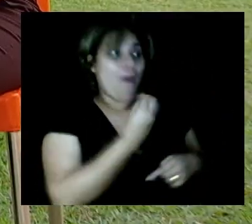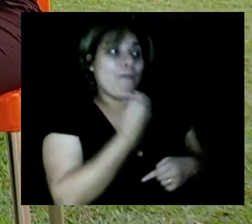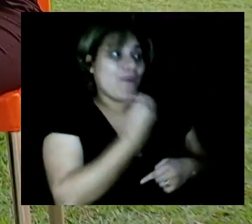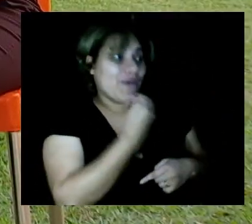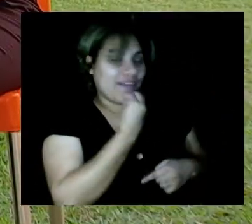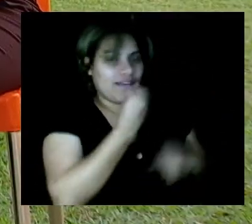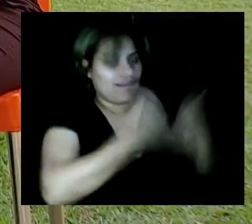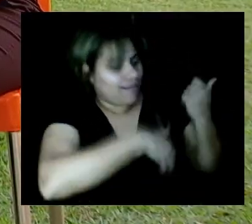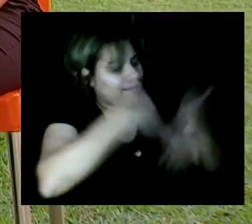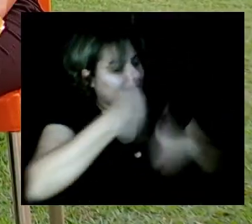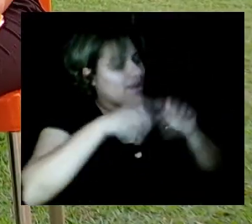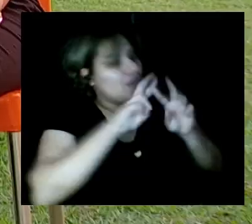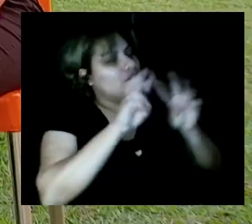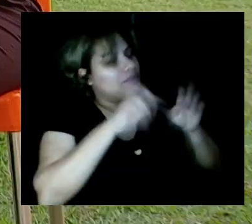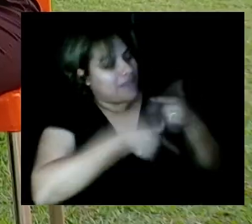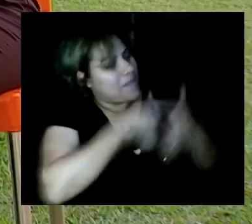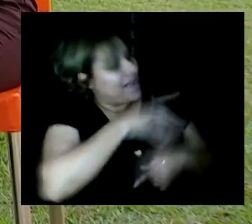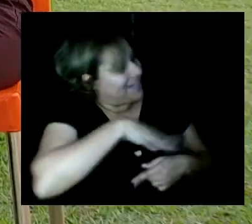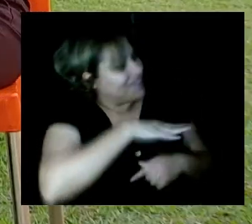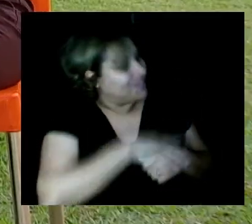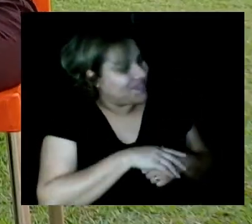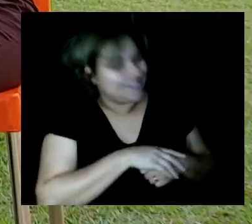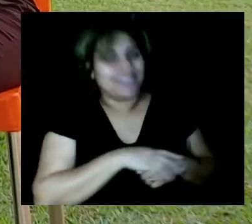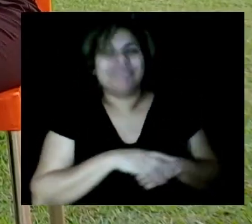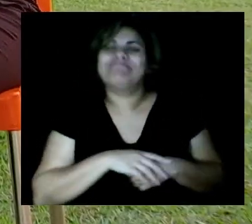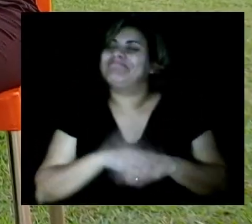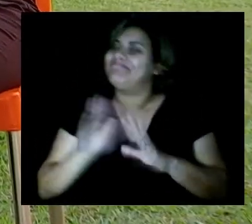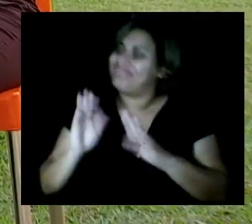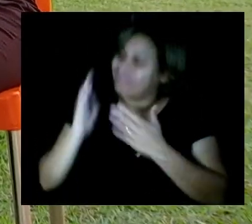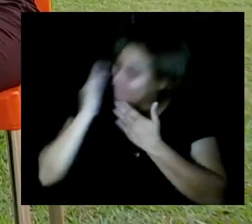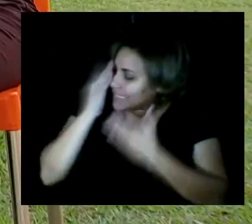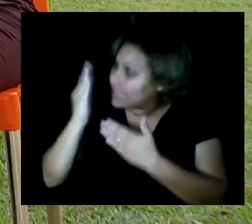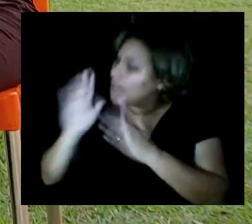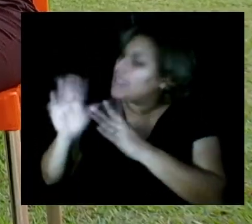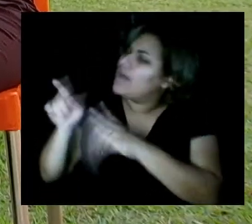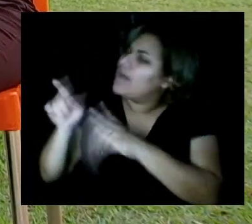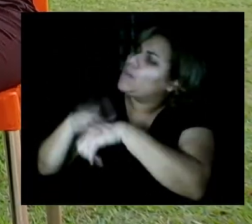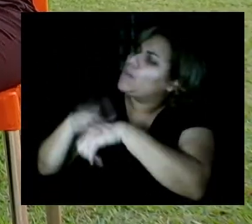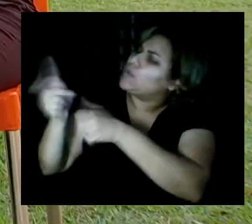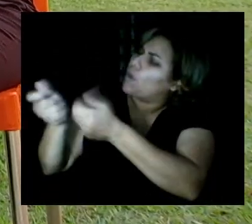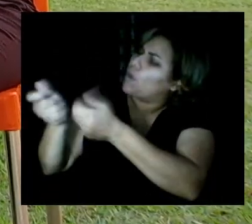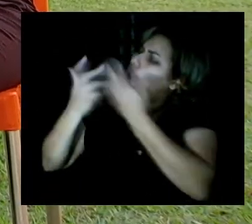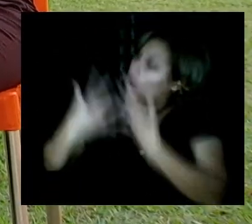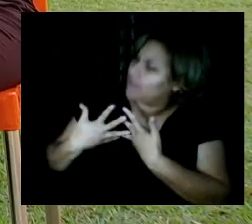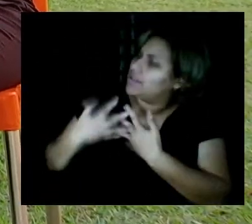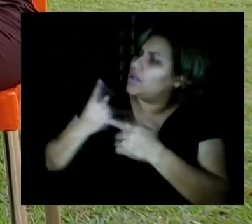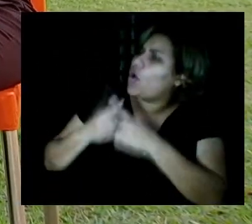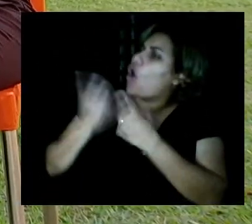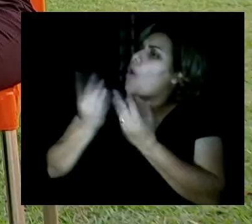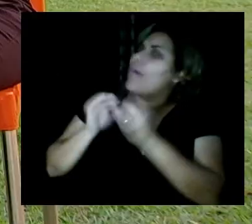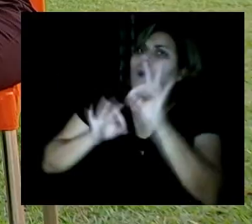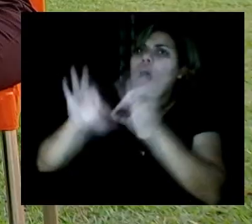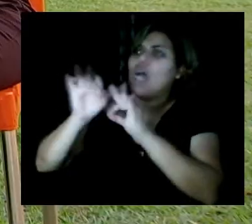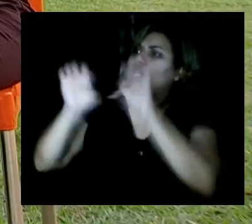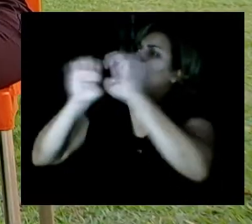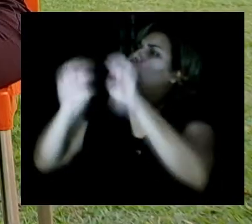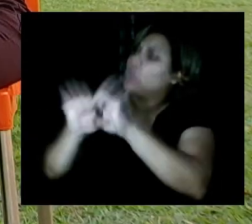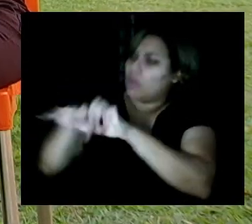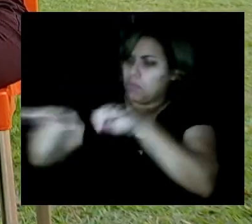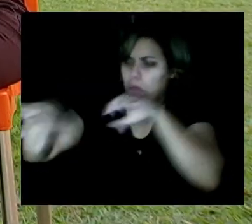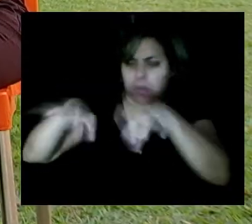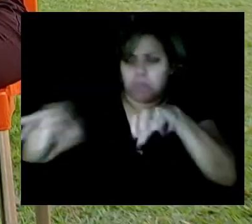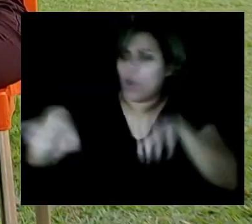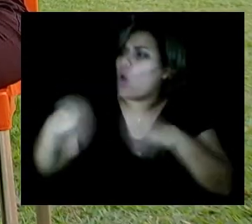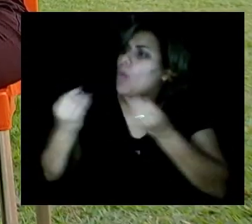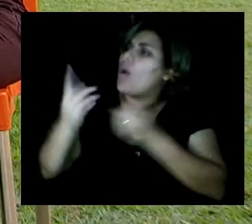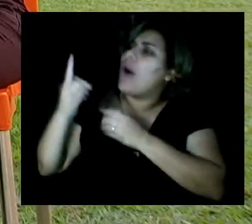do nosso trabalho. Muito obrigada. Dani, conta pra gente como é que é dividida essa estrutura, quantas pessoas vocês atendem hoje?